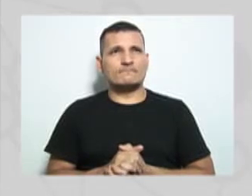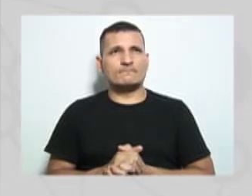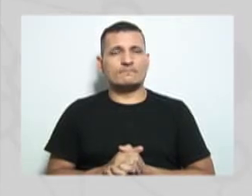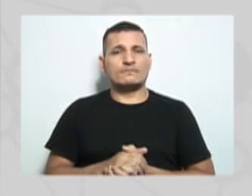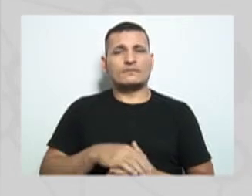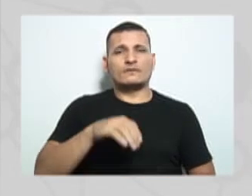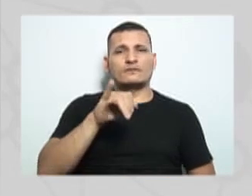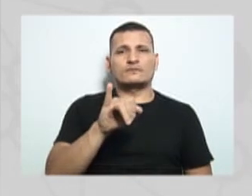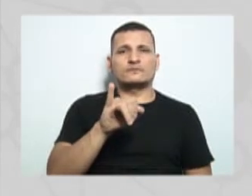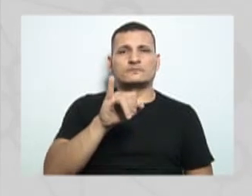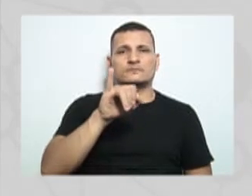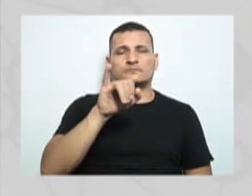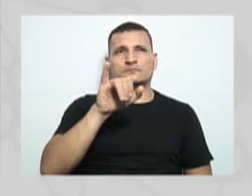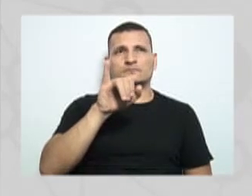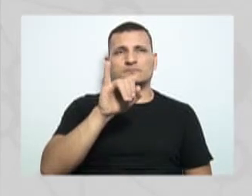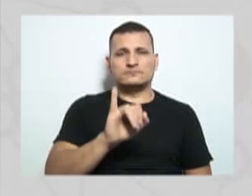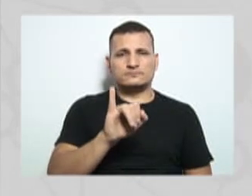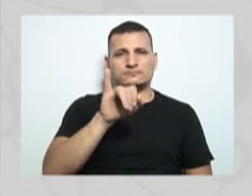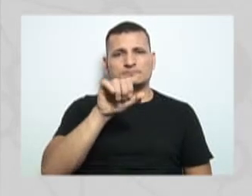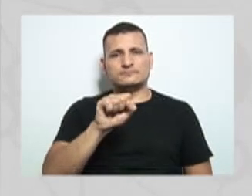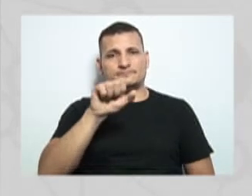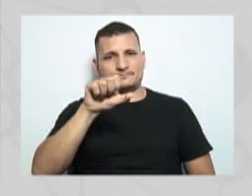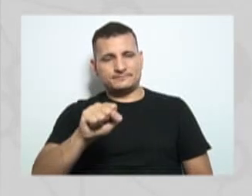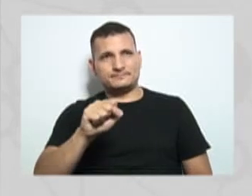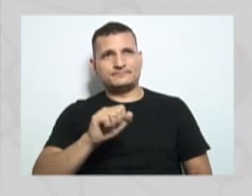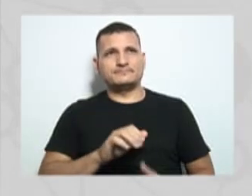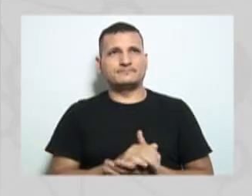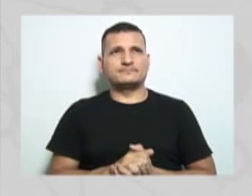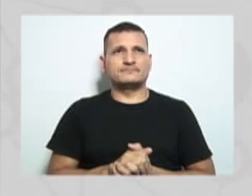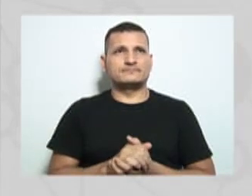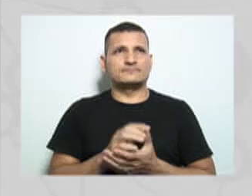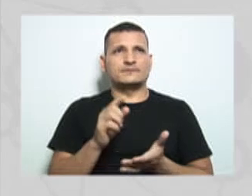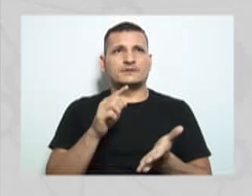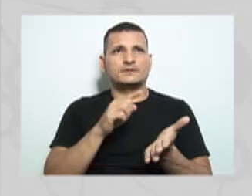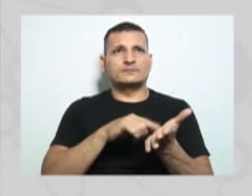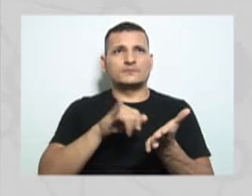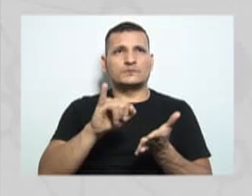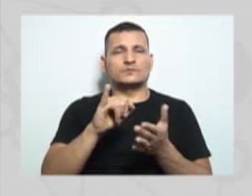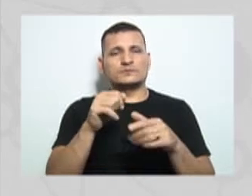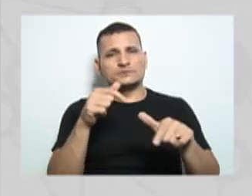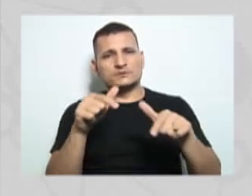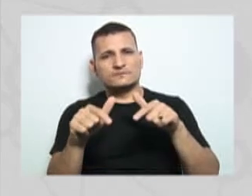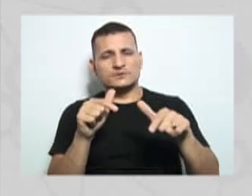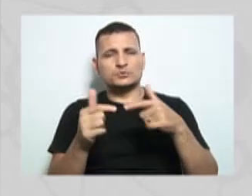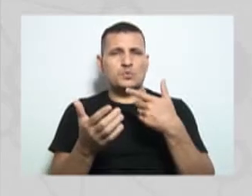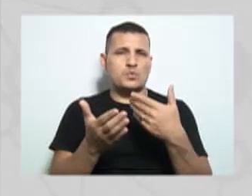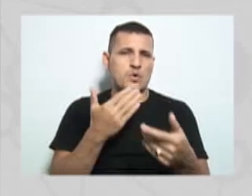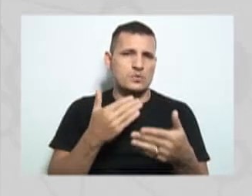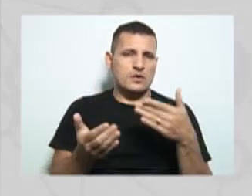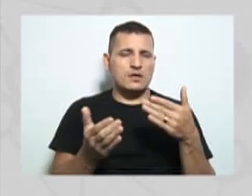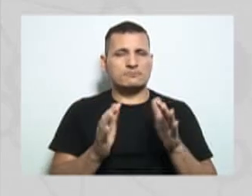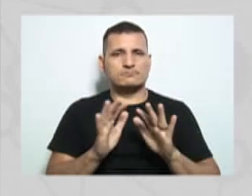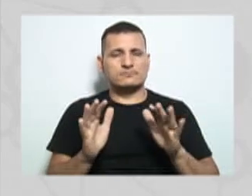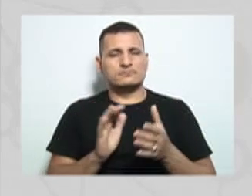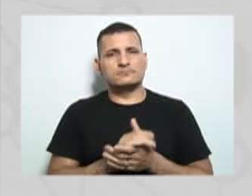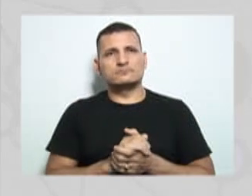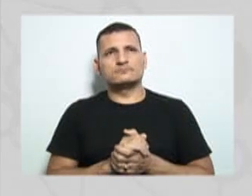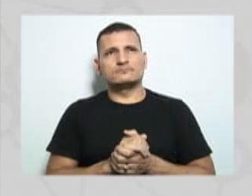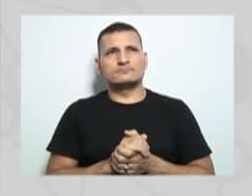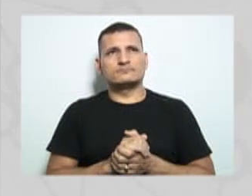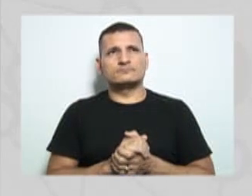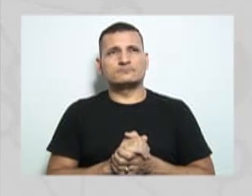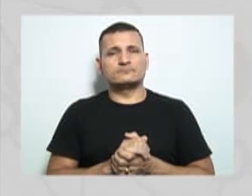vamos falar sobre o ISS, que é o Imposto sobre Serviços de Qualquer Natureza, ou seja,